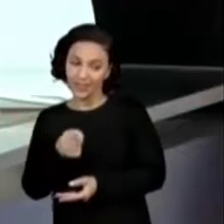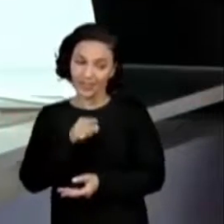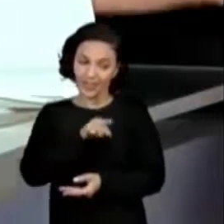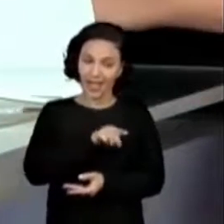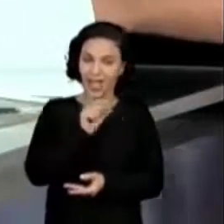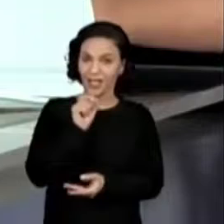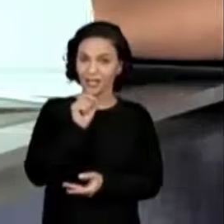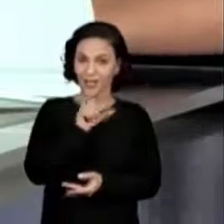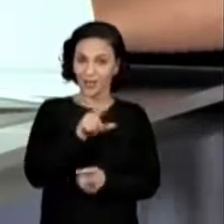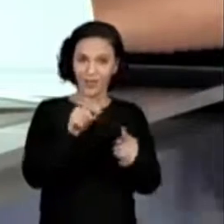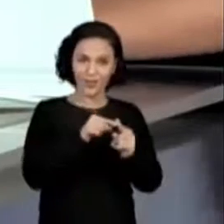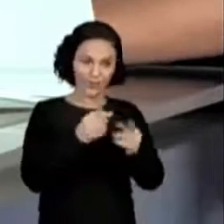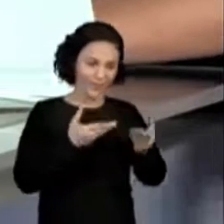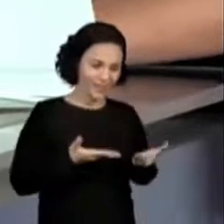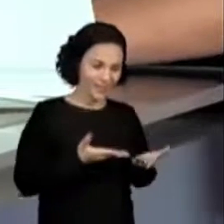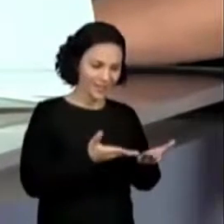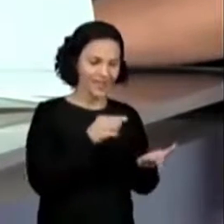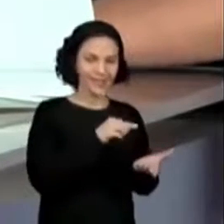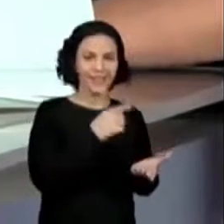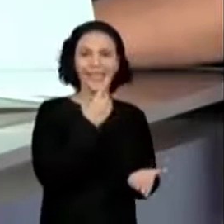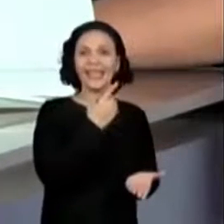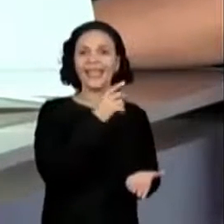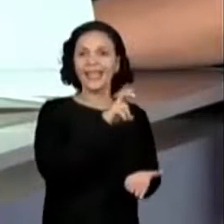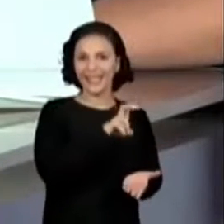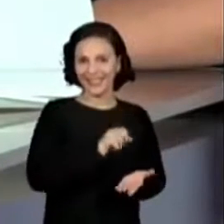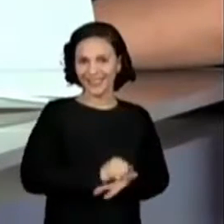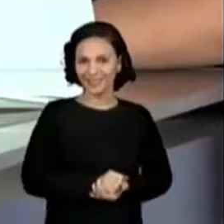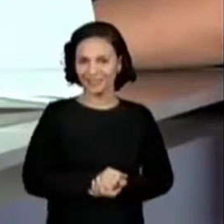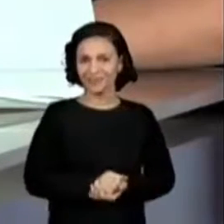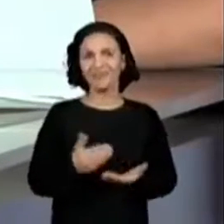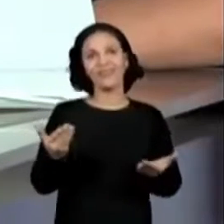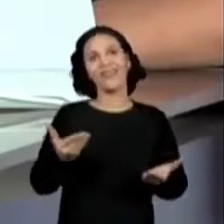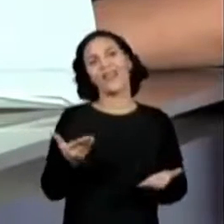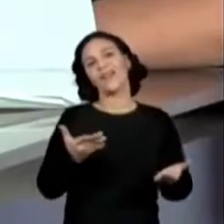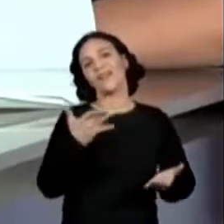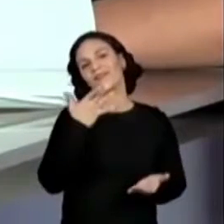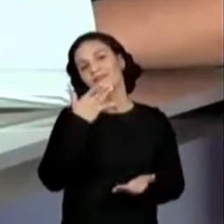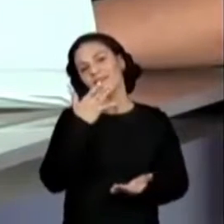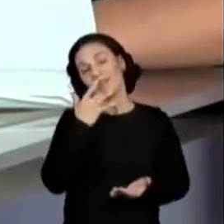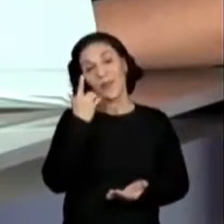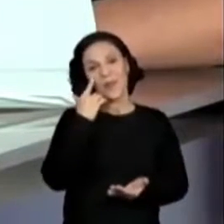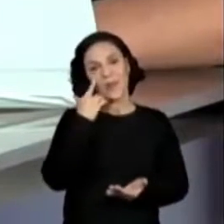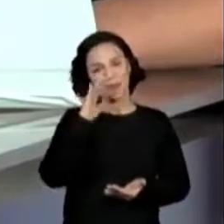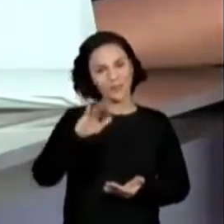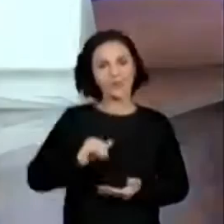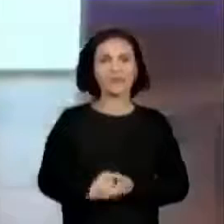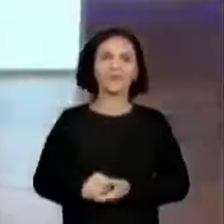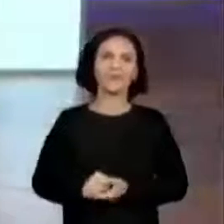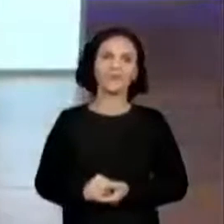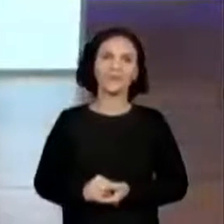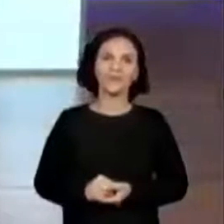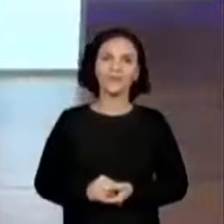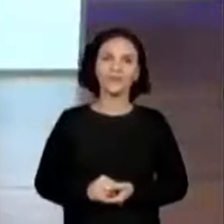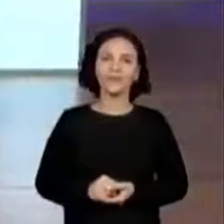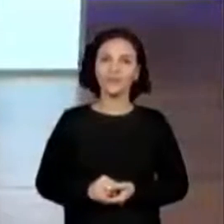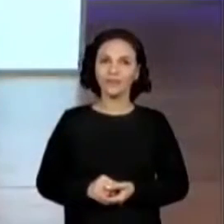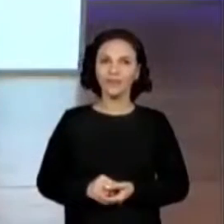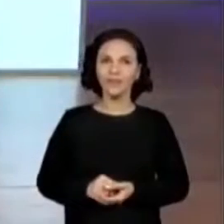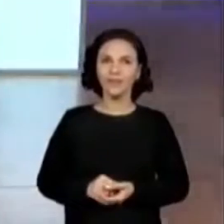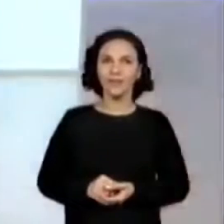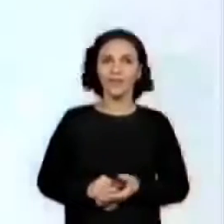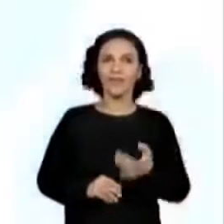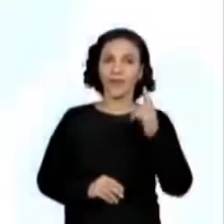está representando... os 15. Agora vai ficar bem mais fácil. Olha lá. Vai ficar bem mais